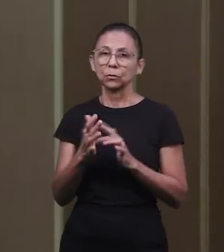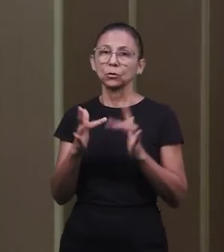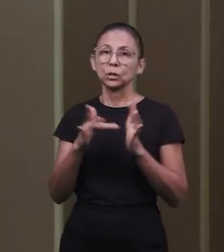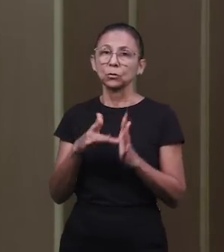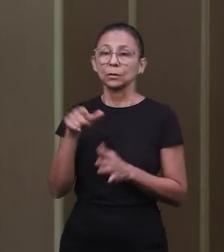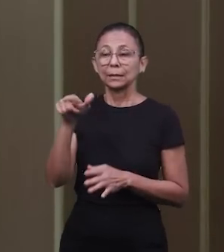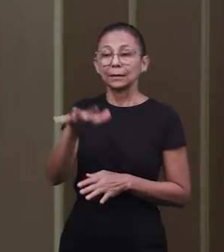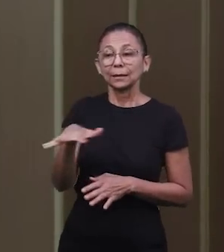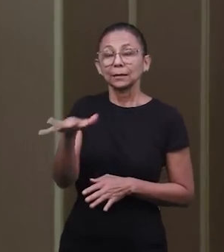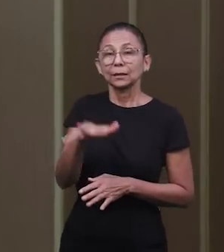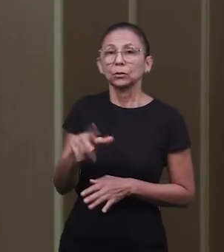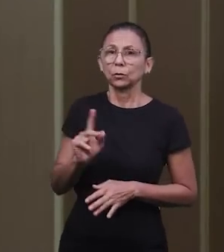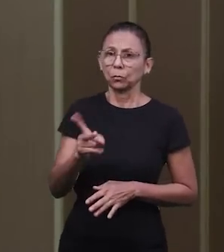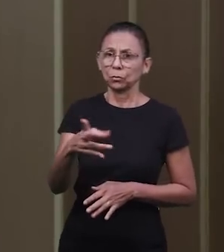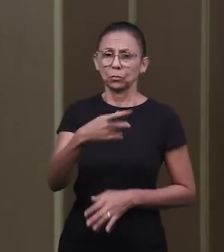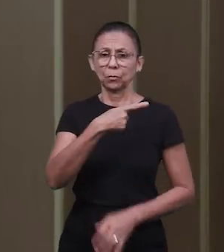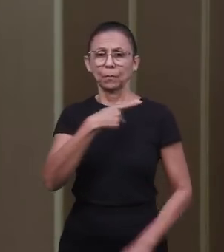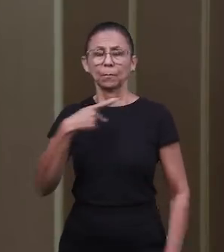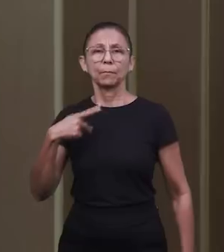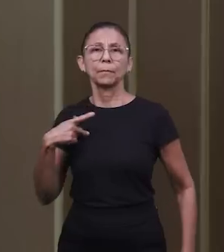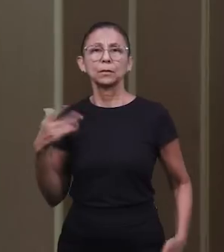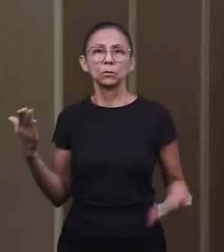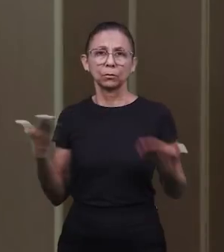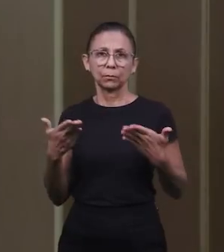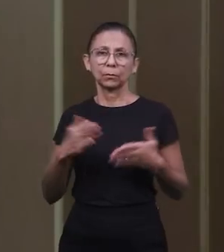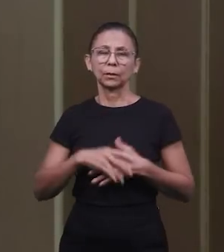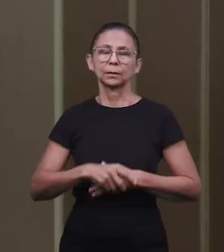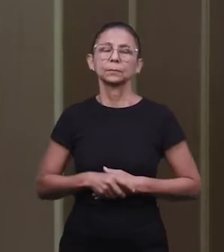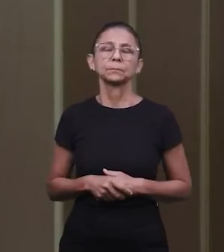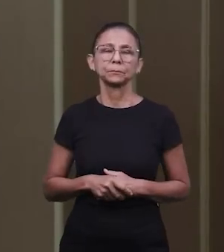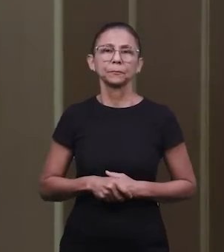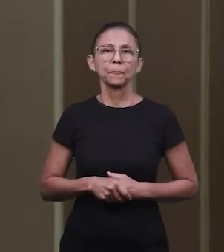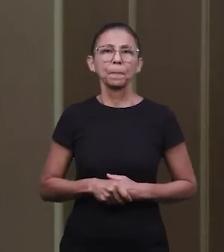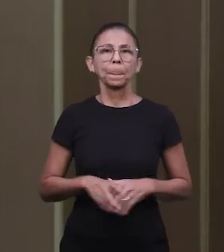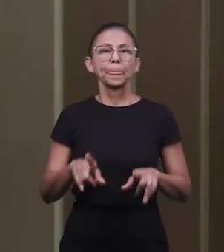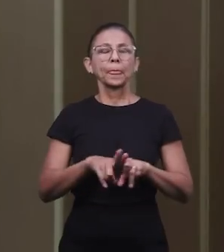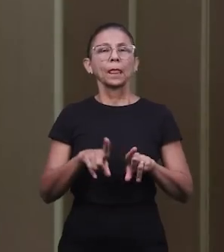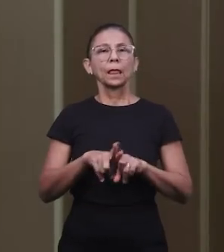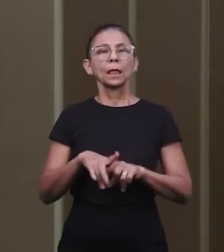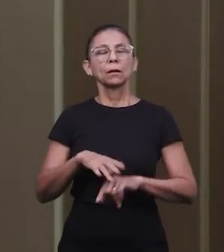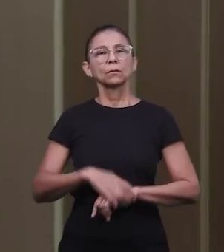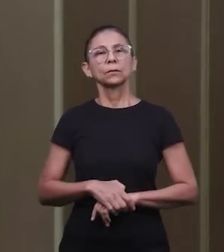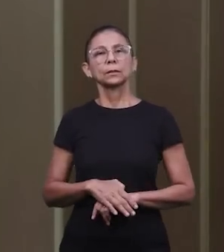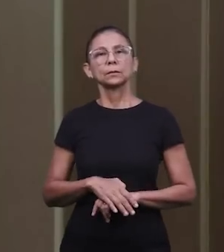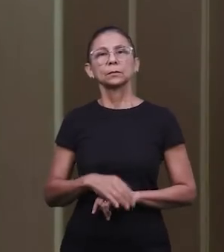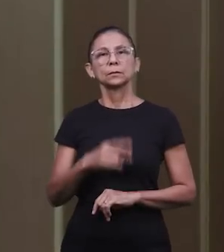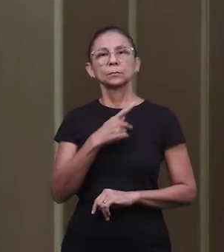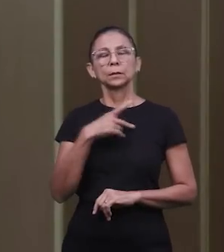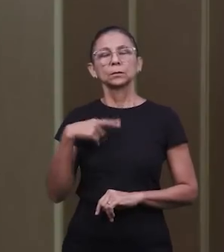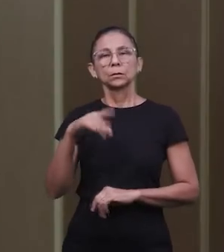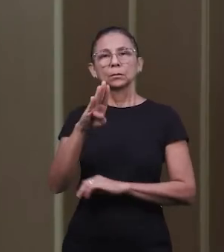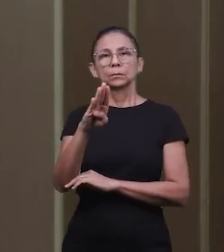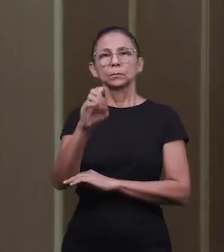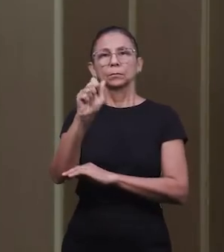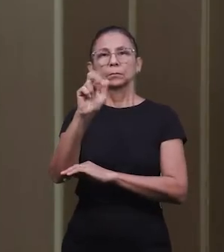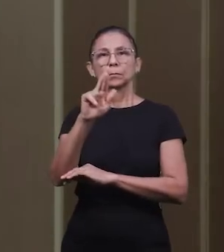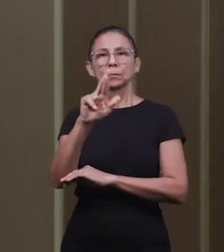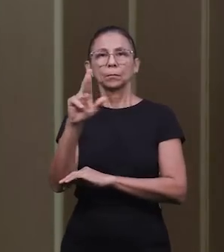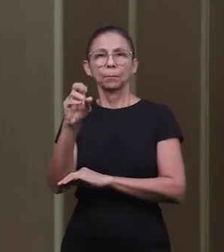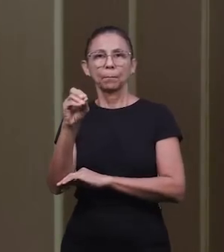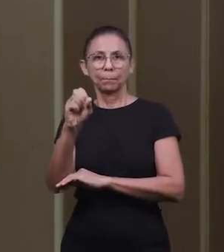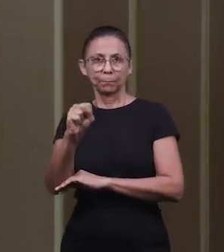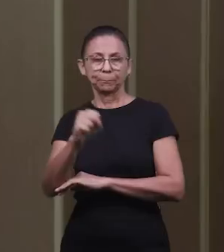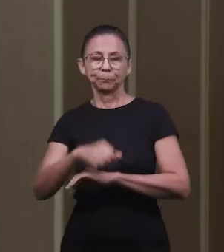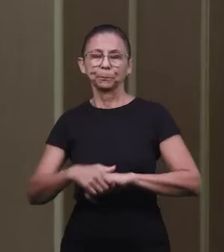hoje está pastor ali na cidade. Vamos para a região sudoeste agora, pastor Barros, na cidade de